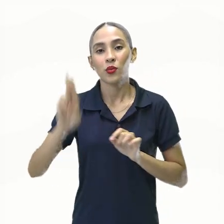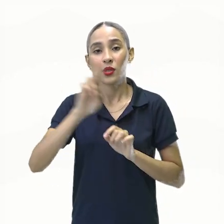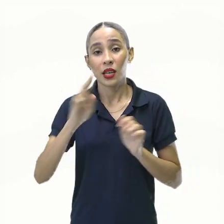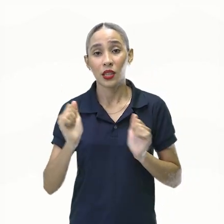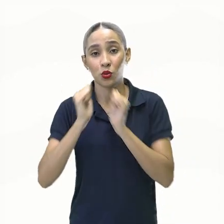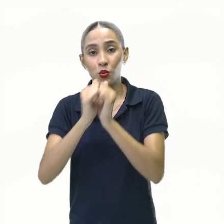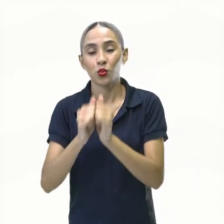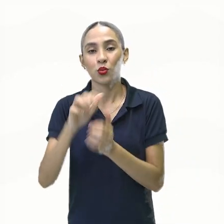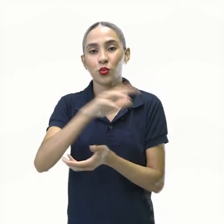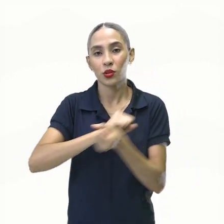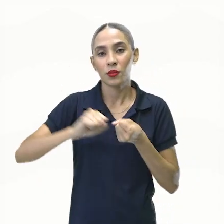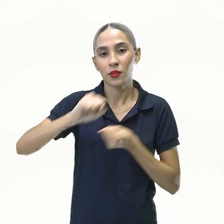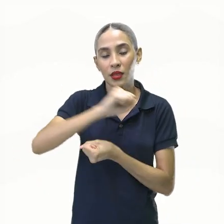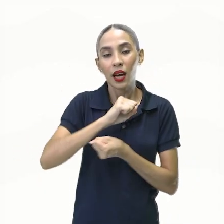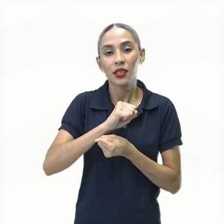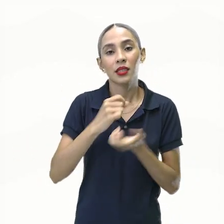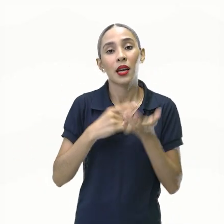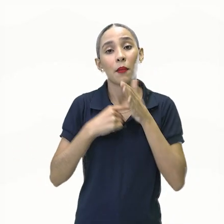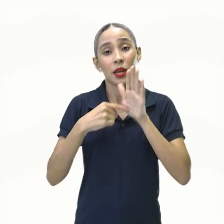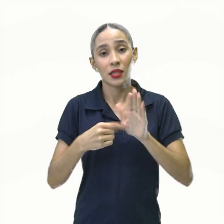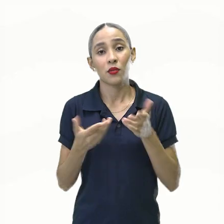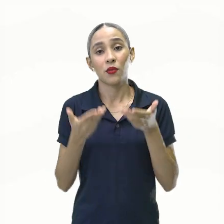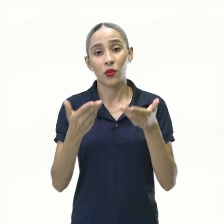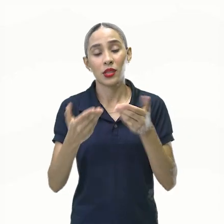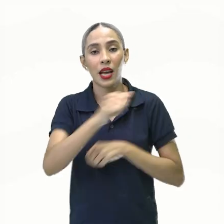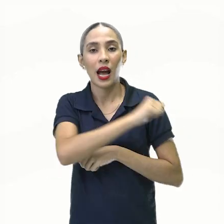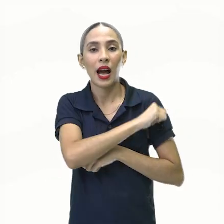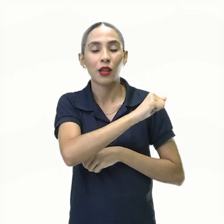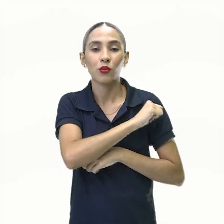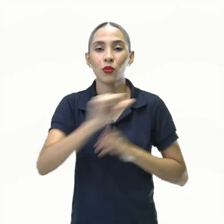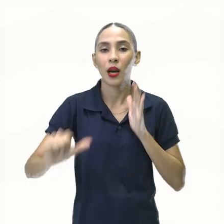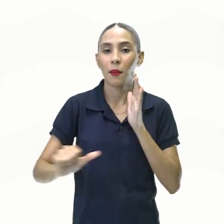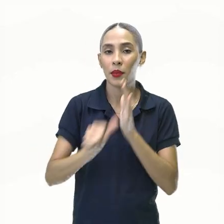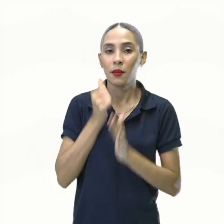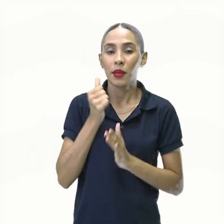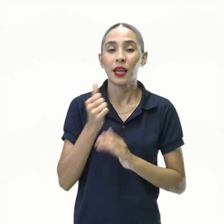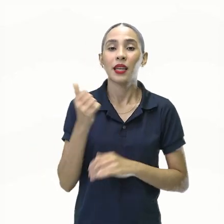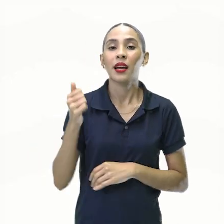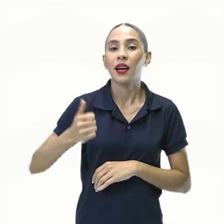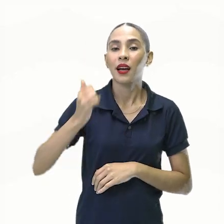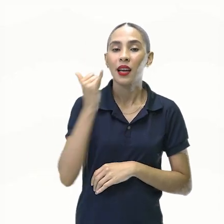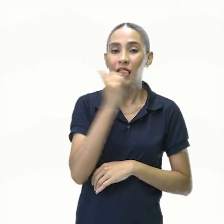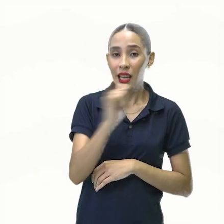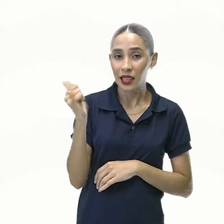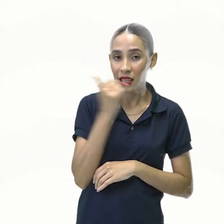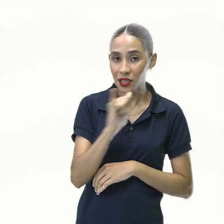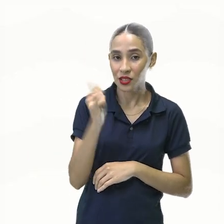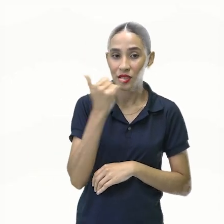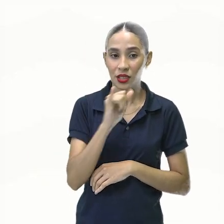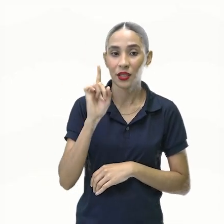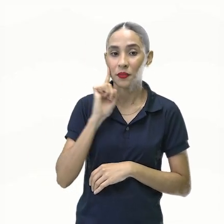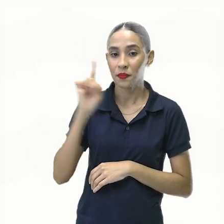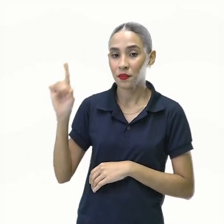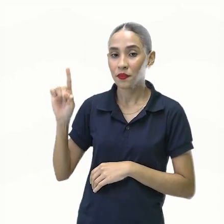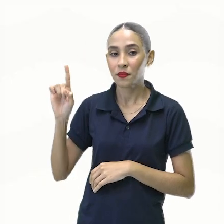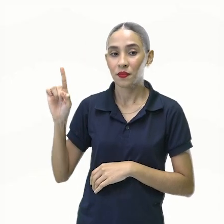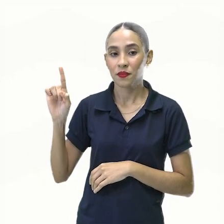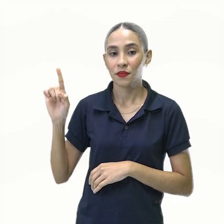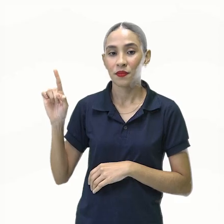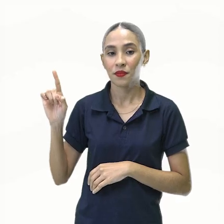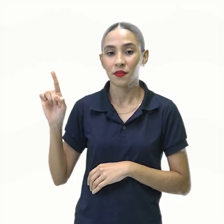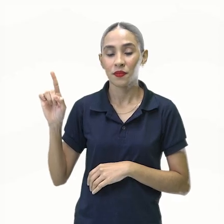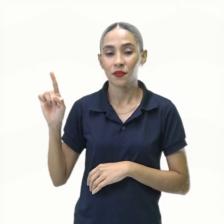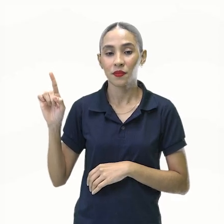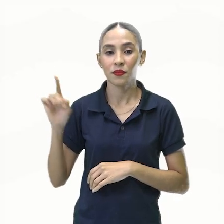a sustentabilidade, trago aí para você a primeira energia alternativa,